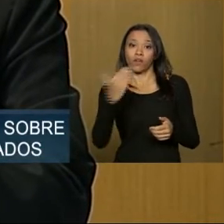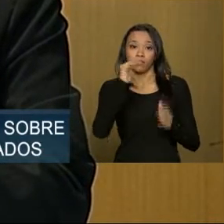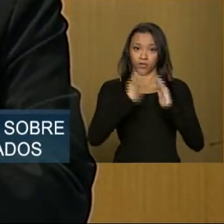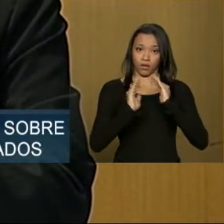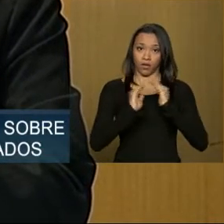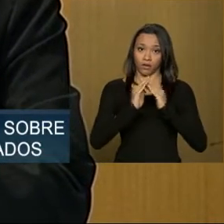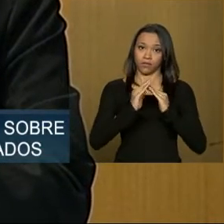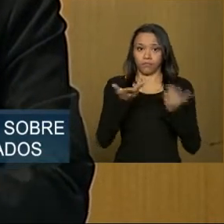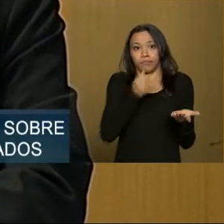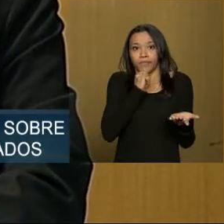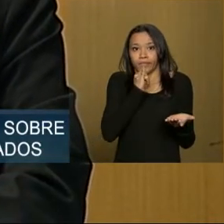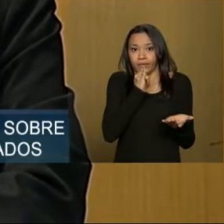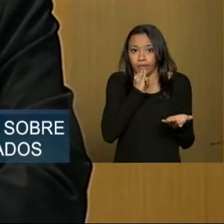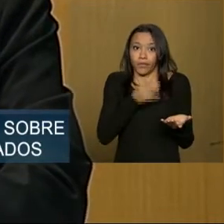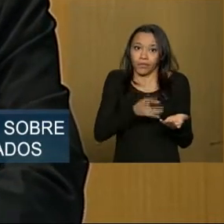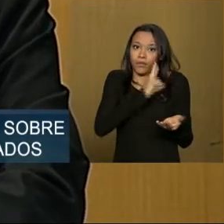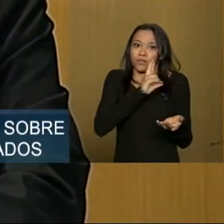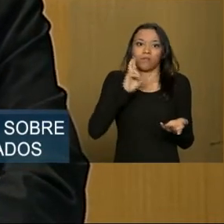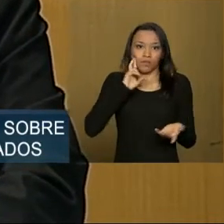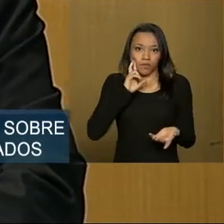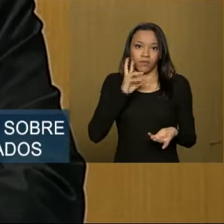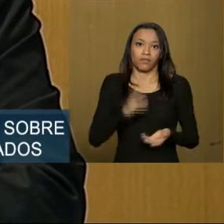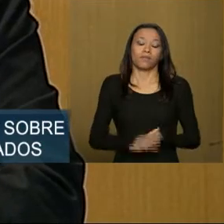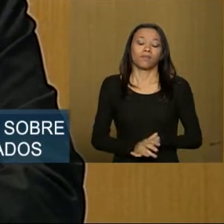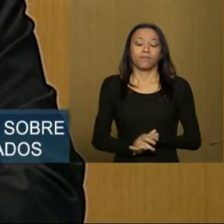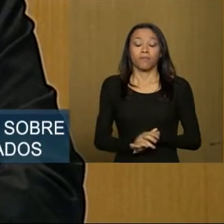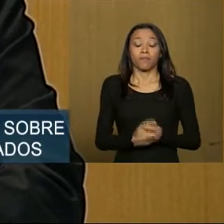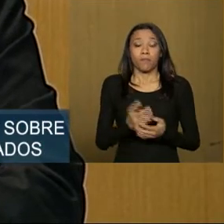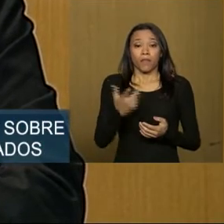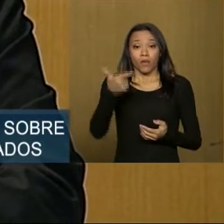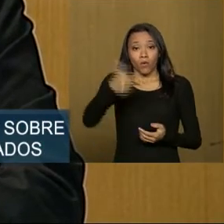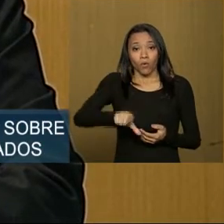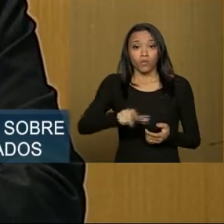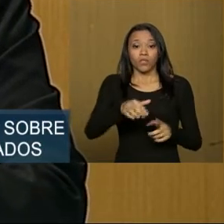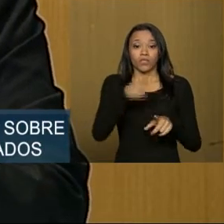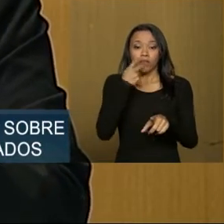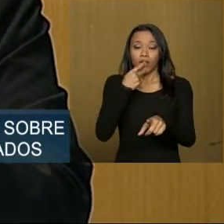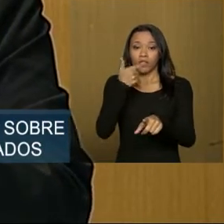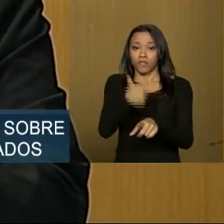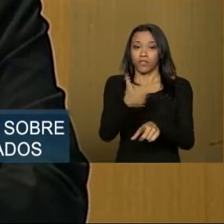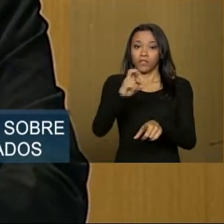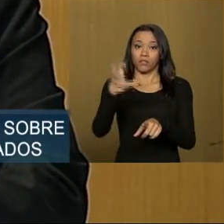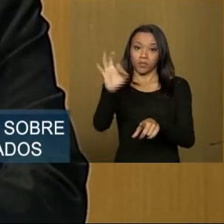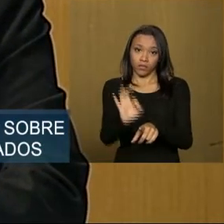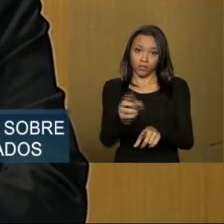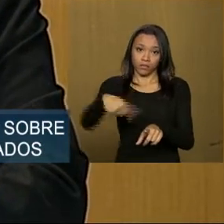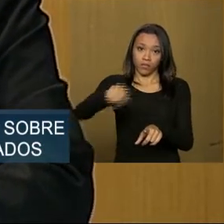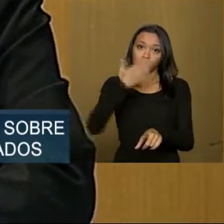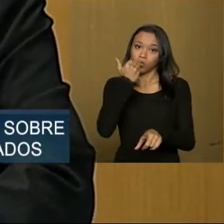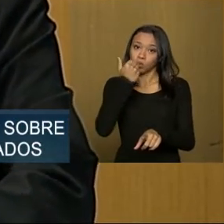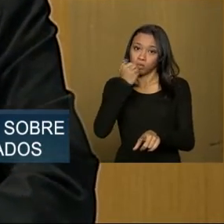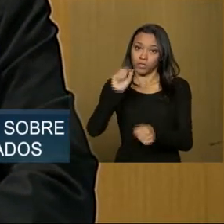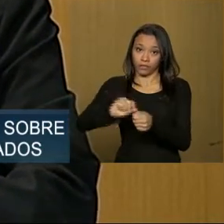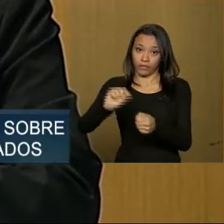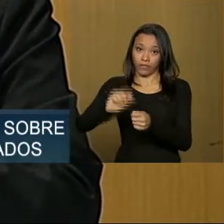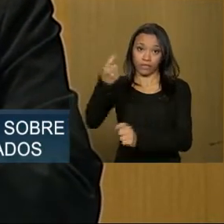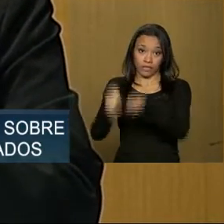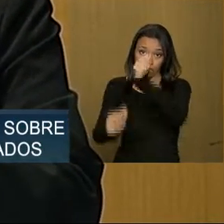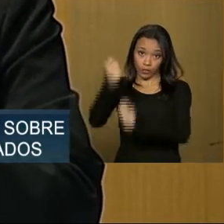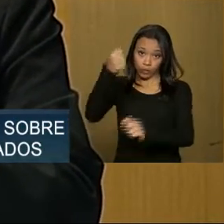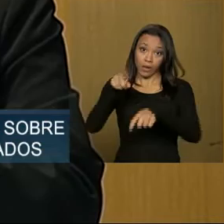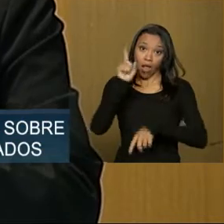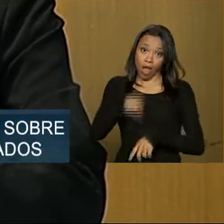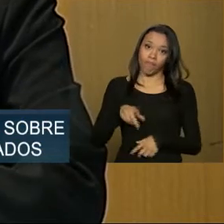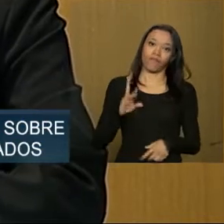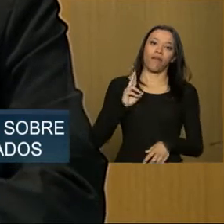em torno de 25% a 30% dos alimentos industrializados, eles seriam, então,